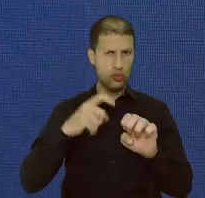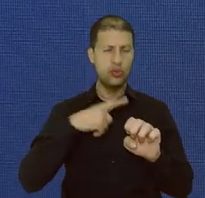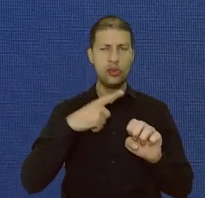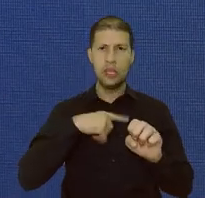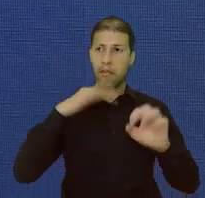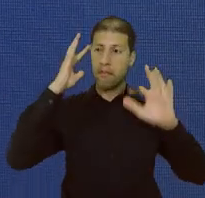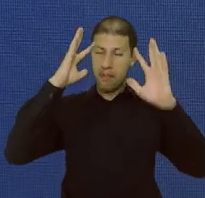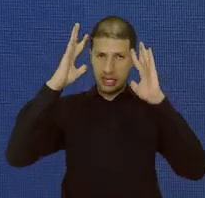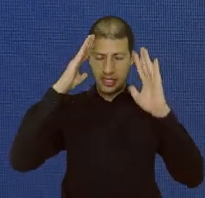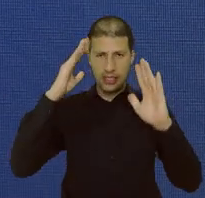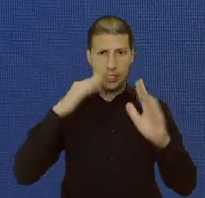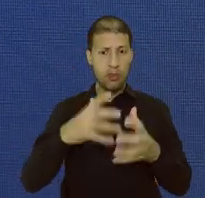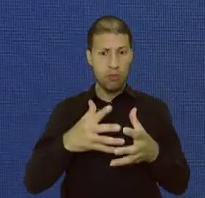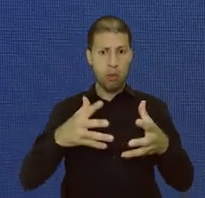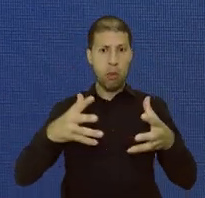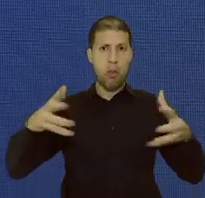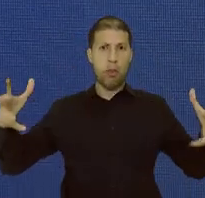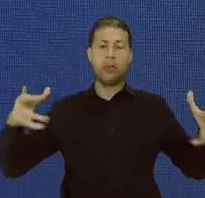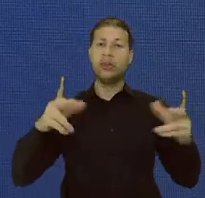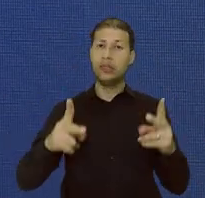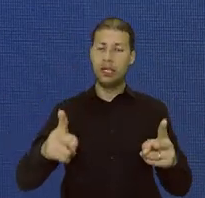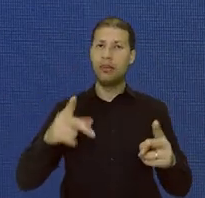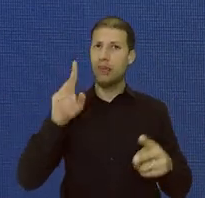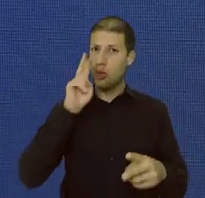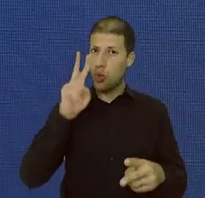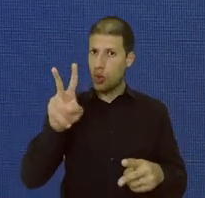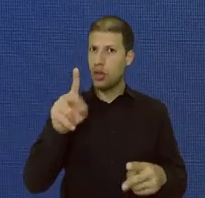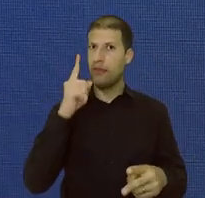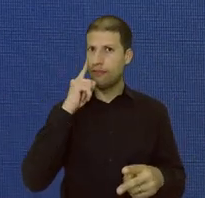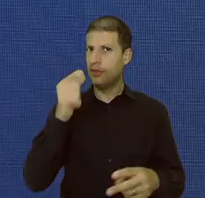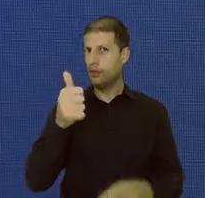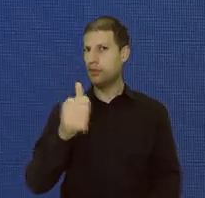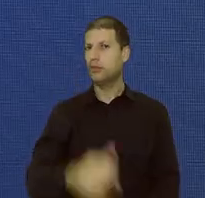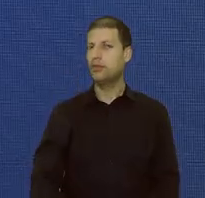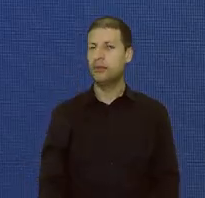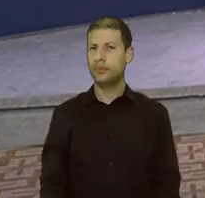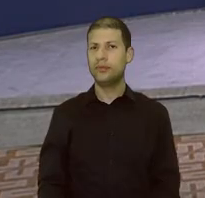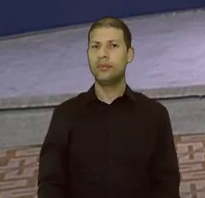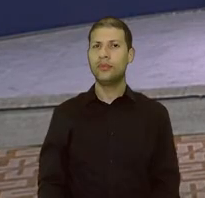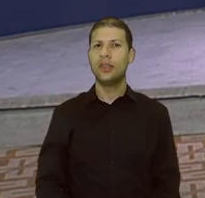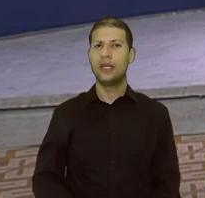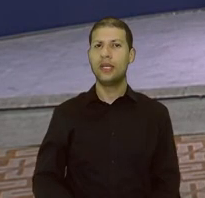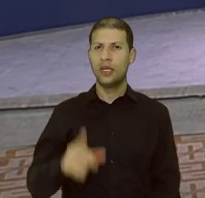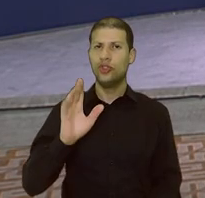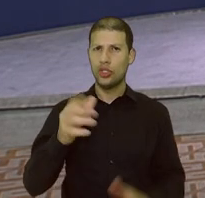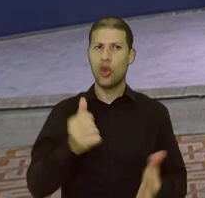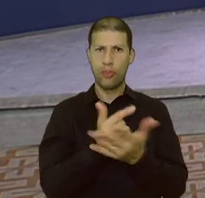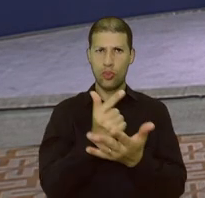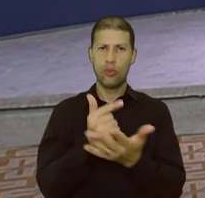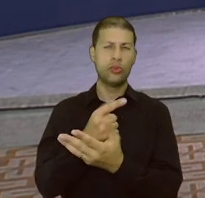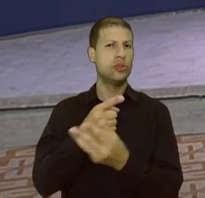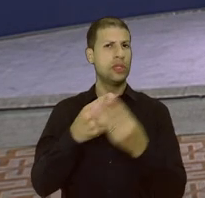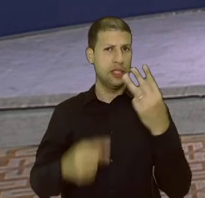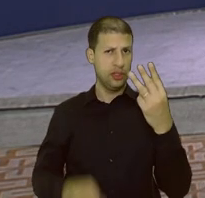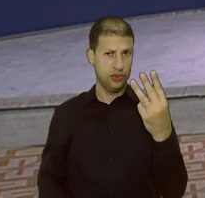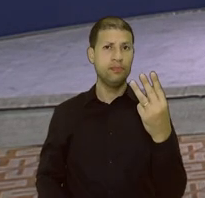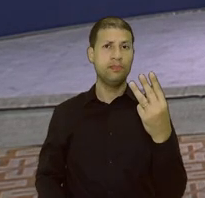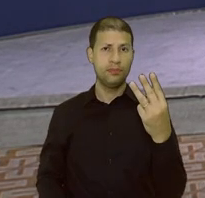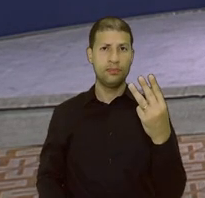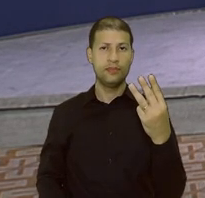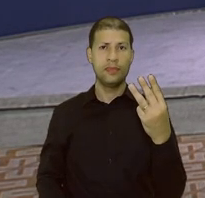em crescimento mas ao mesmo tempo olhando bota online né então ele já fez três aquisições ele tem